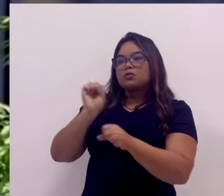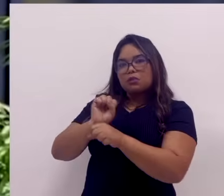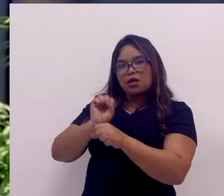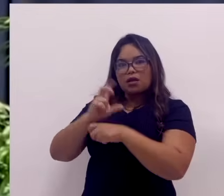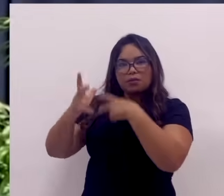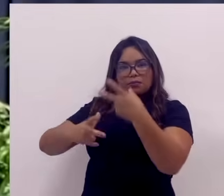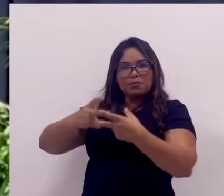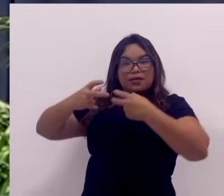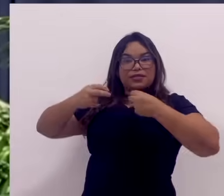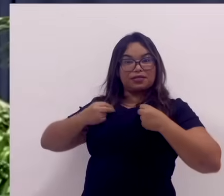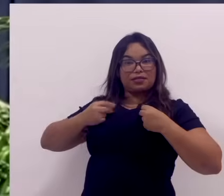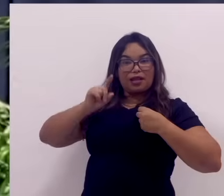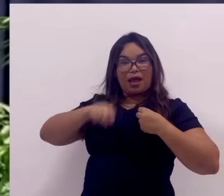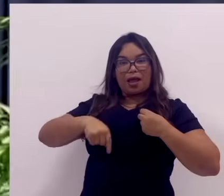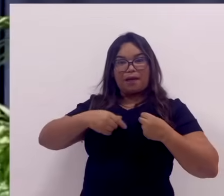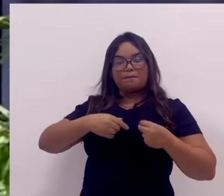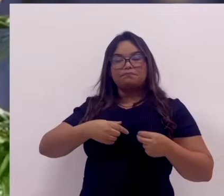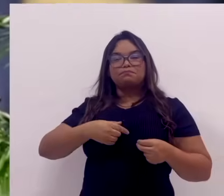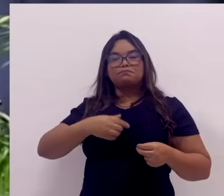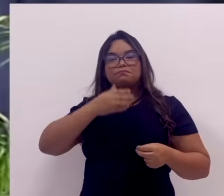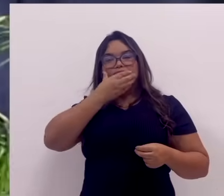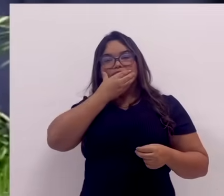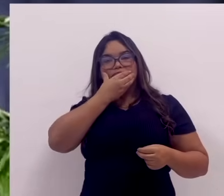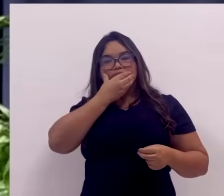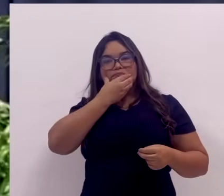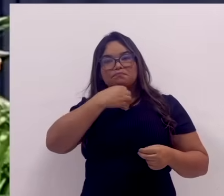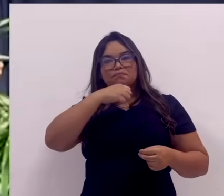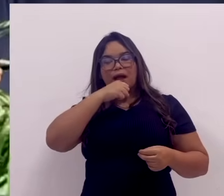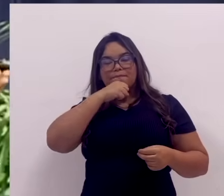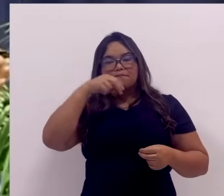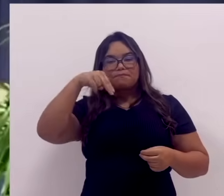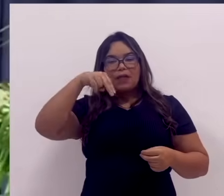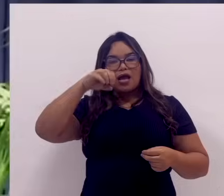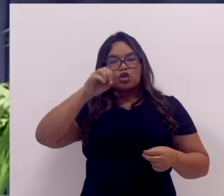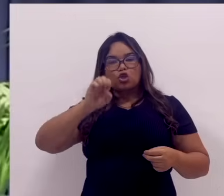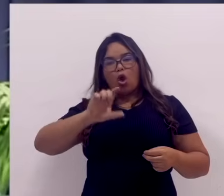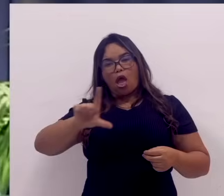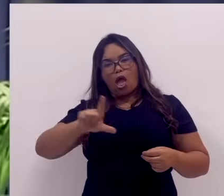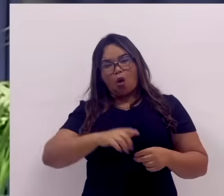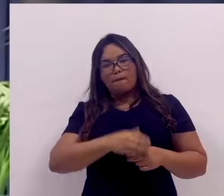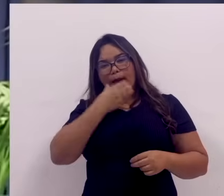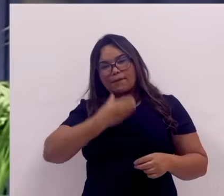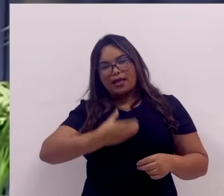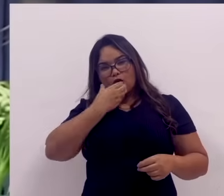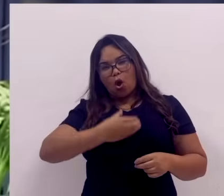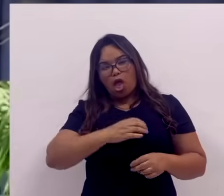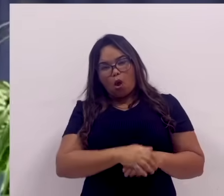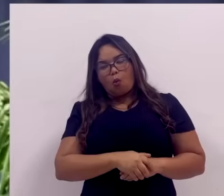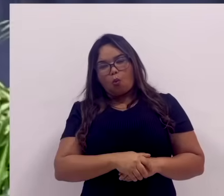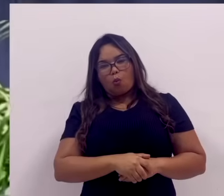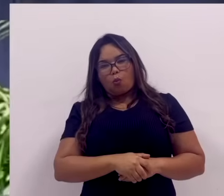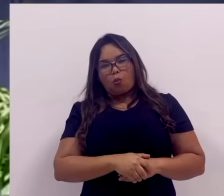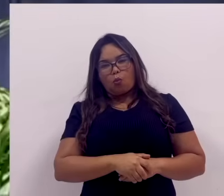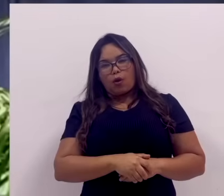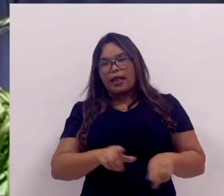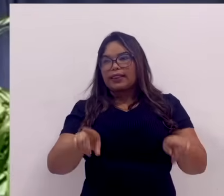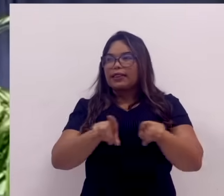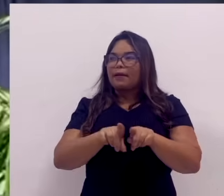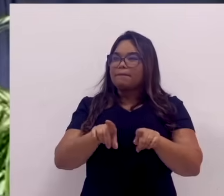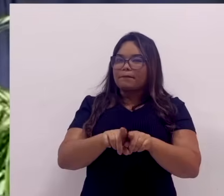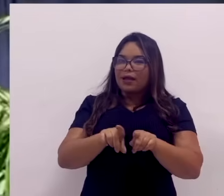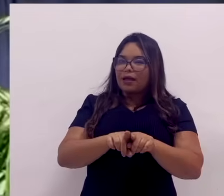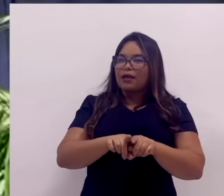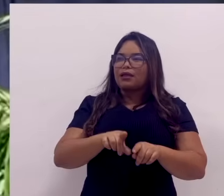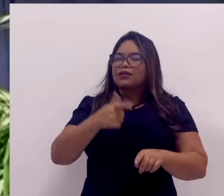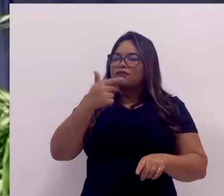São Nicolau, que viaja pelo céu, justamente como os deuses antigos viajavam pelo céu, a 25